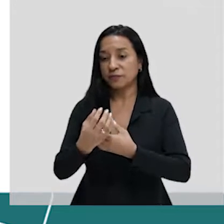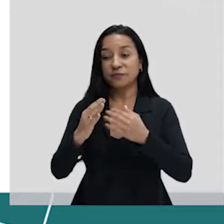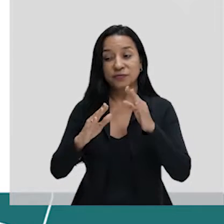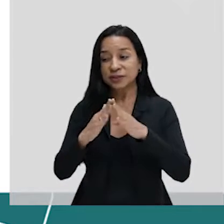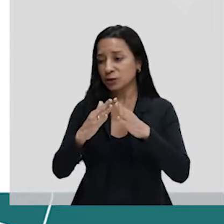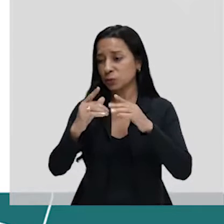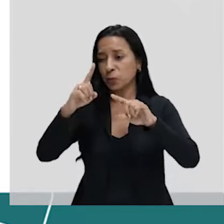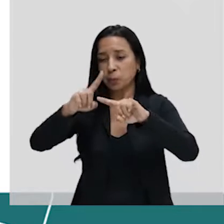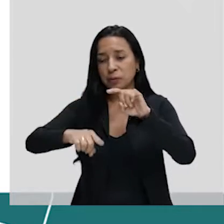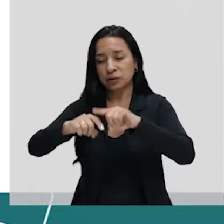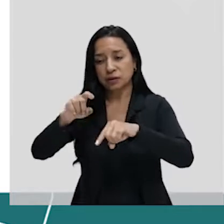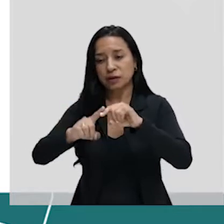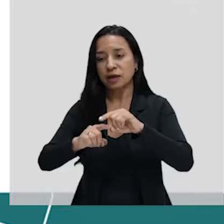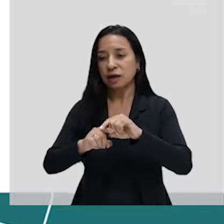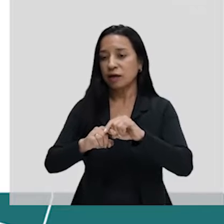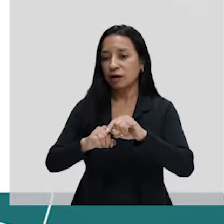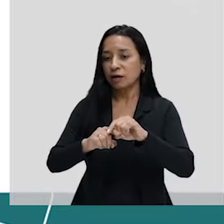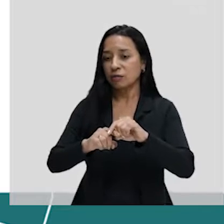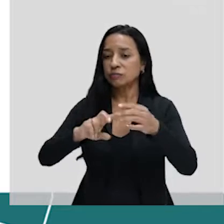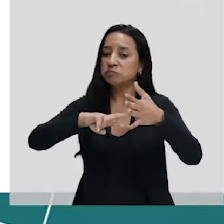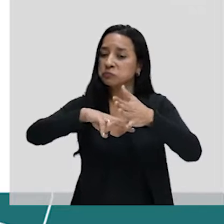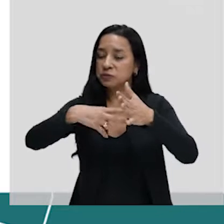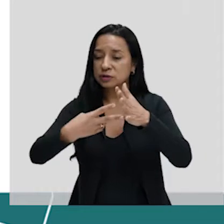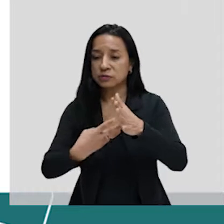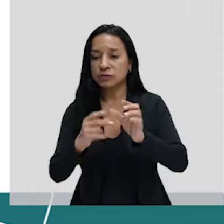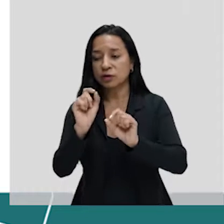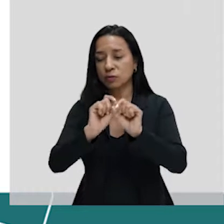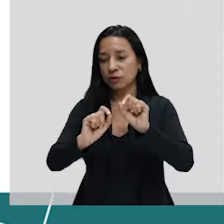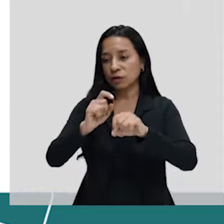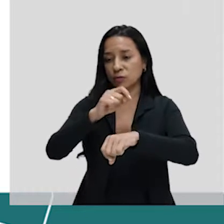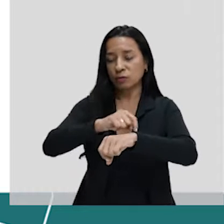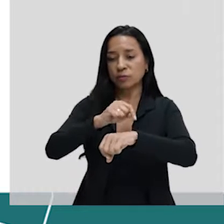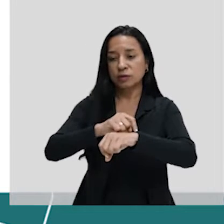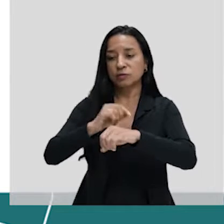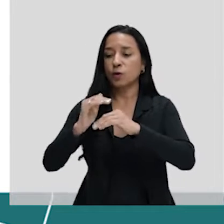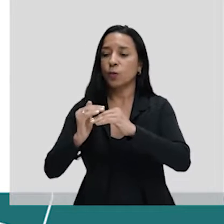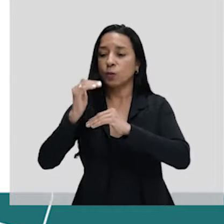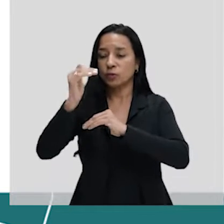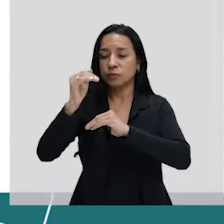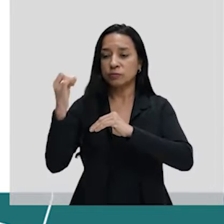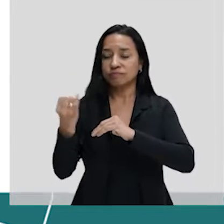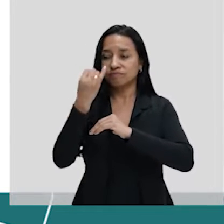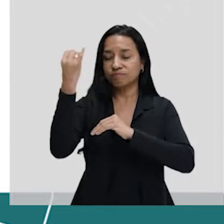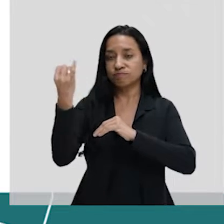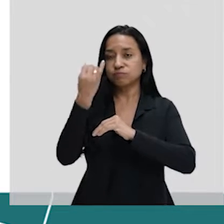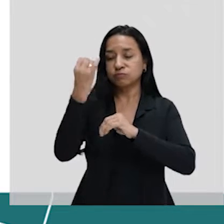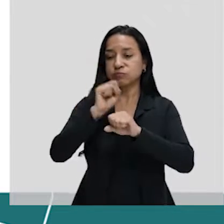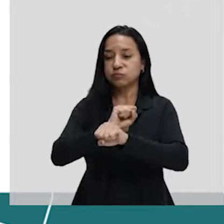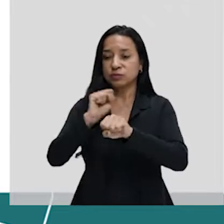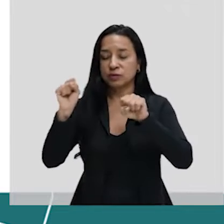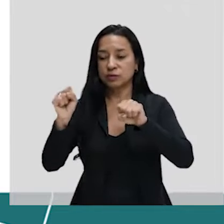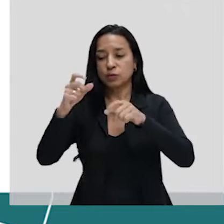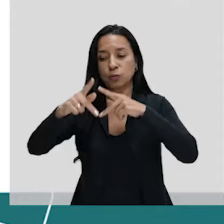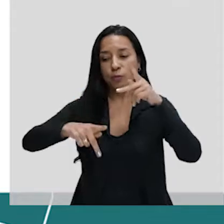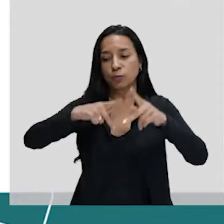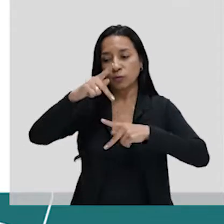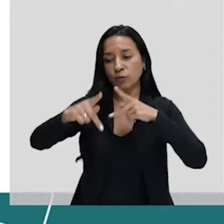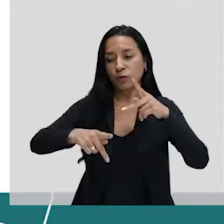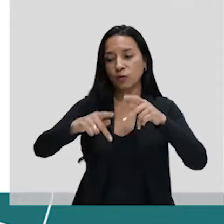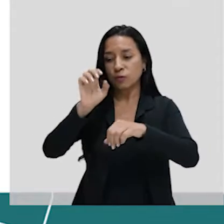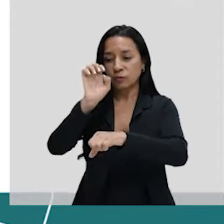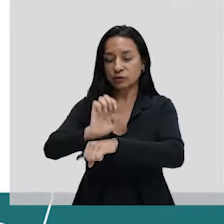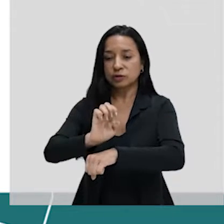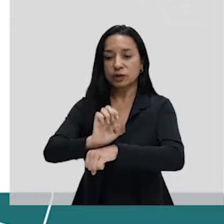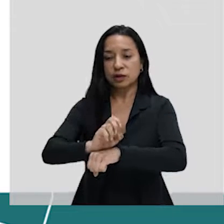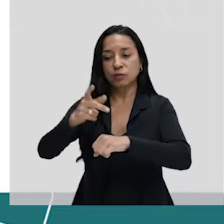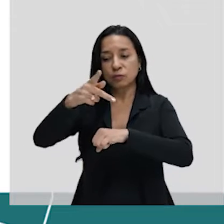mesmo um autor ou um ator, em determinado momento pode ter um nível de importância tão grande para aquele povo, para aquele estado,